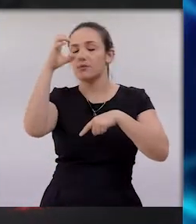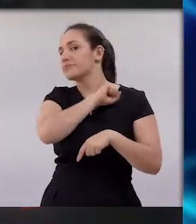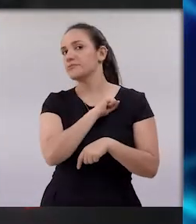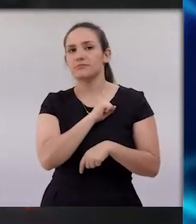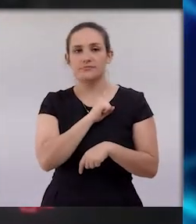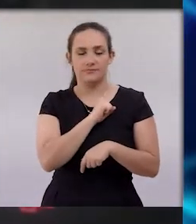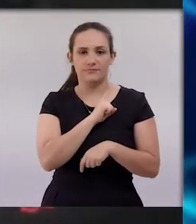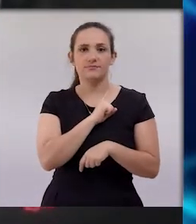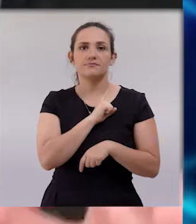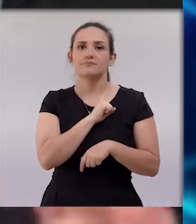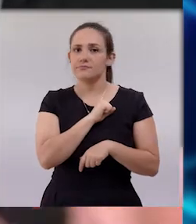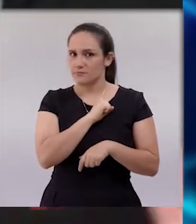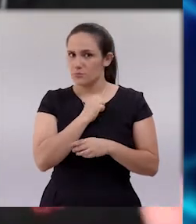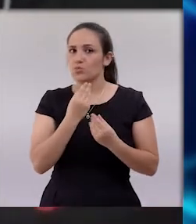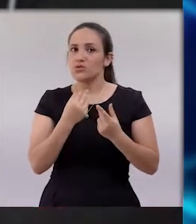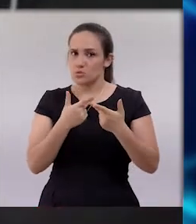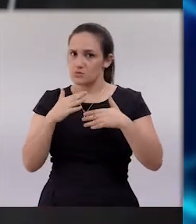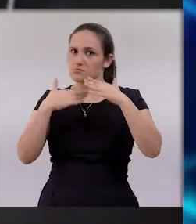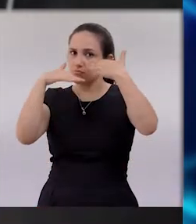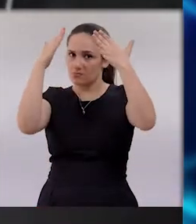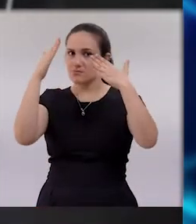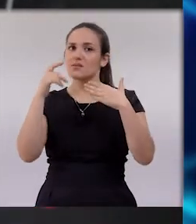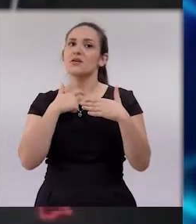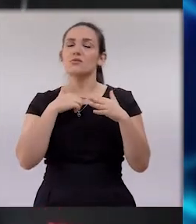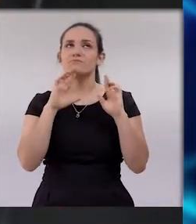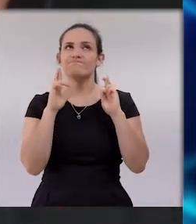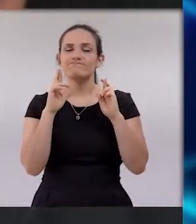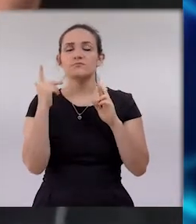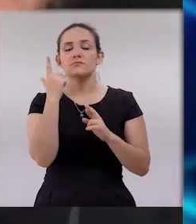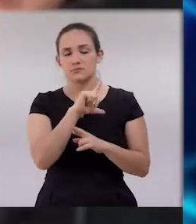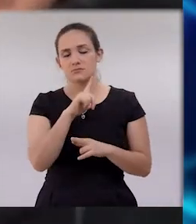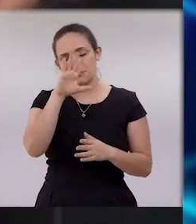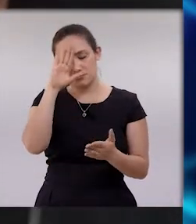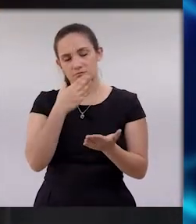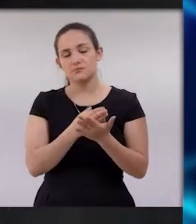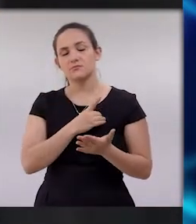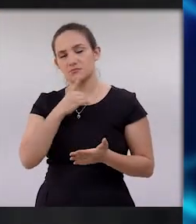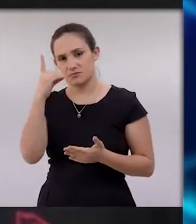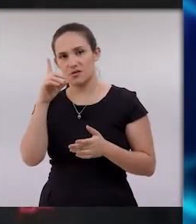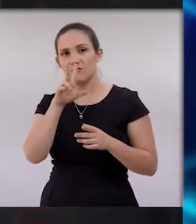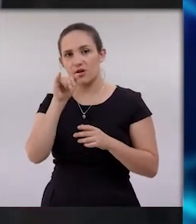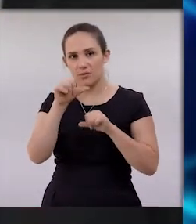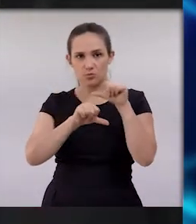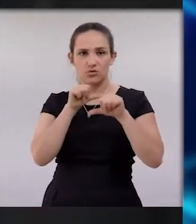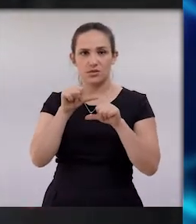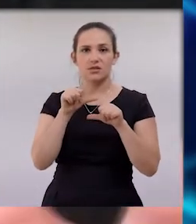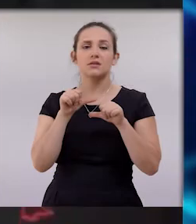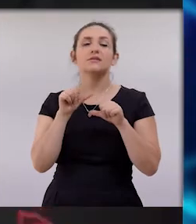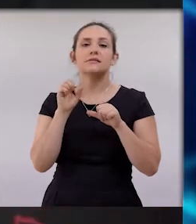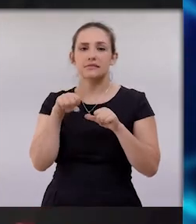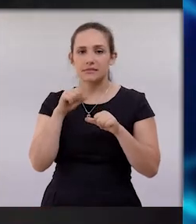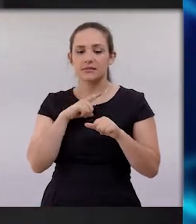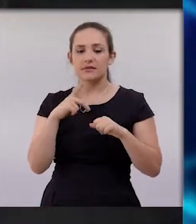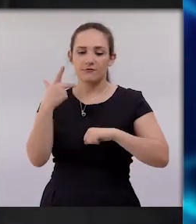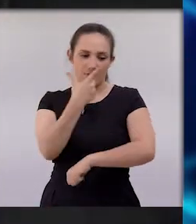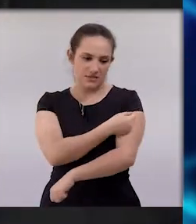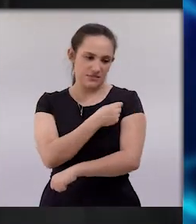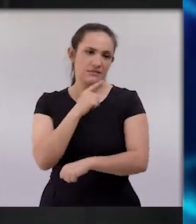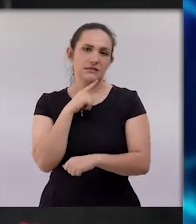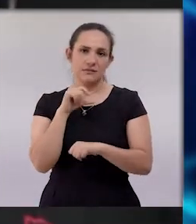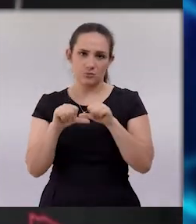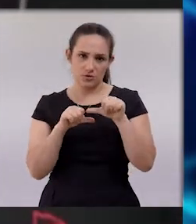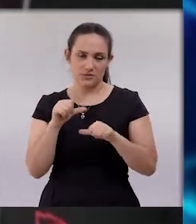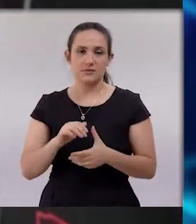pandêmico, que com fé em Deus deve passar isso tudo em 2021, com o surgimento de vacina,